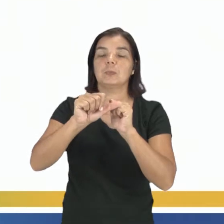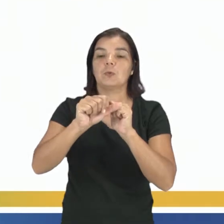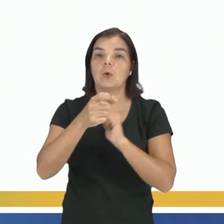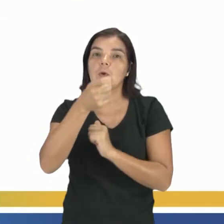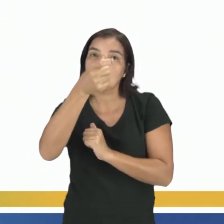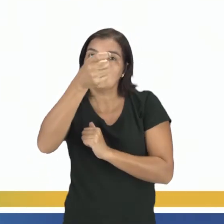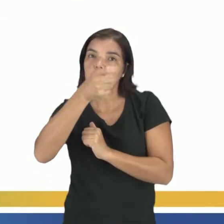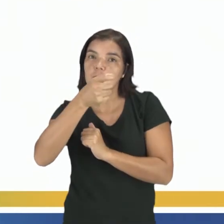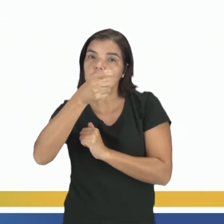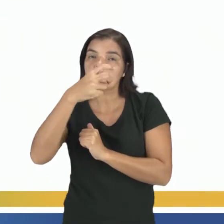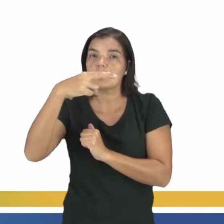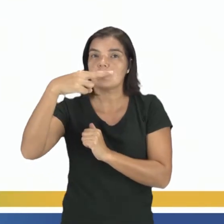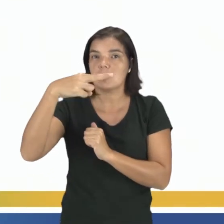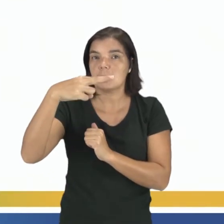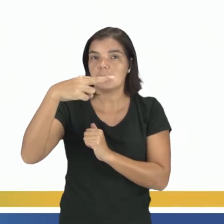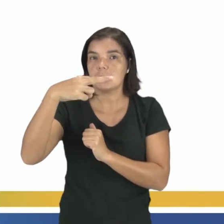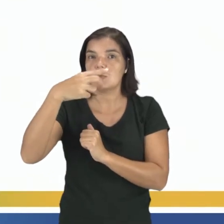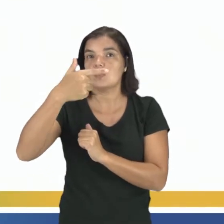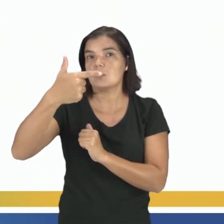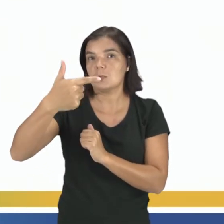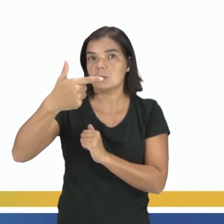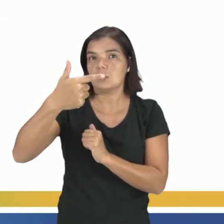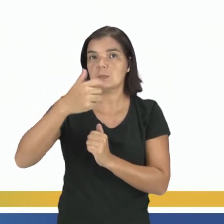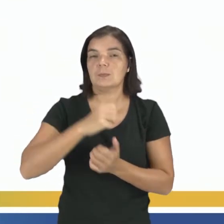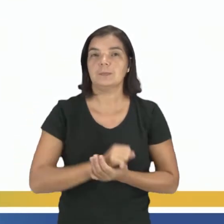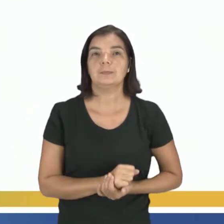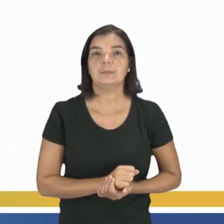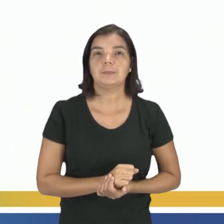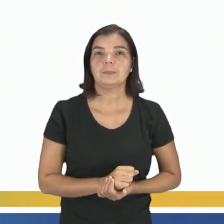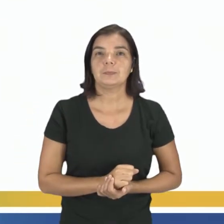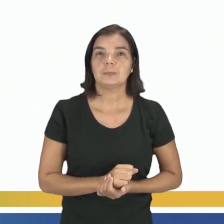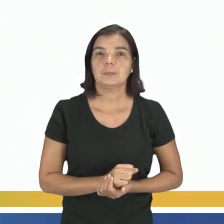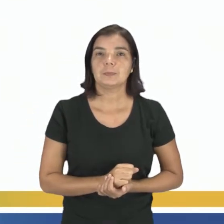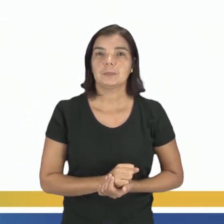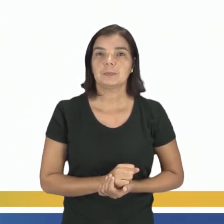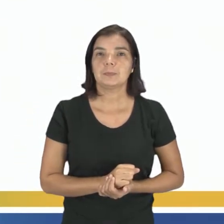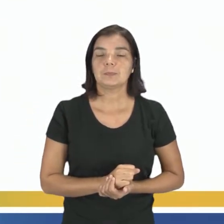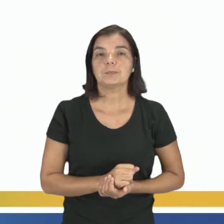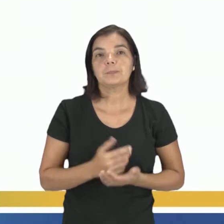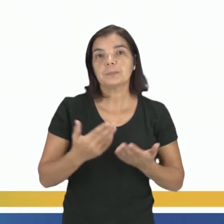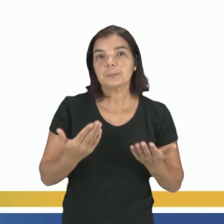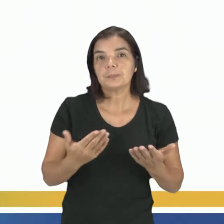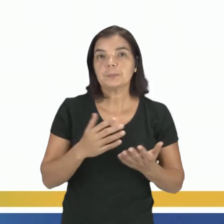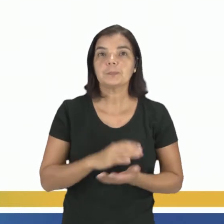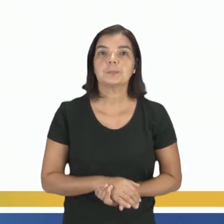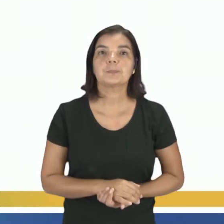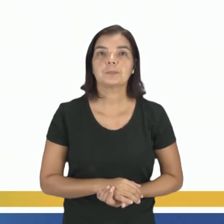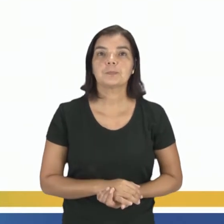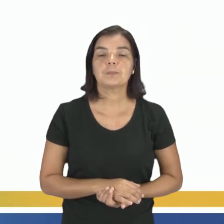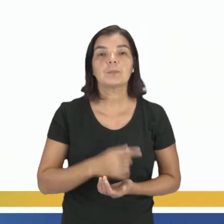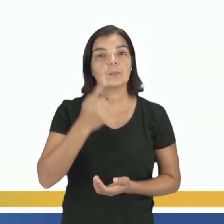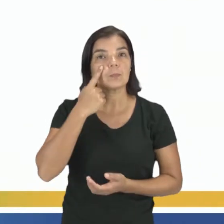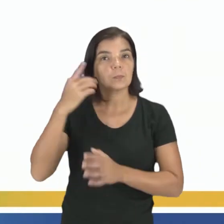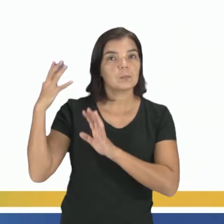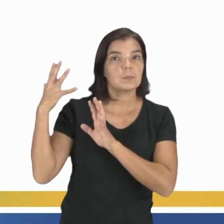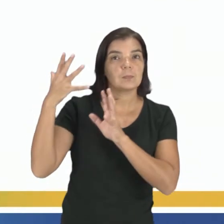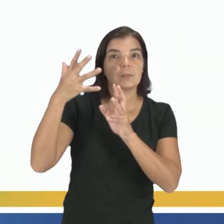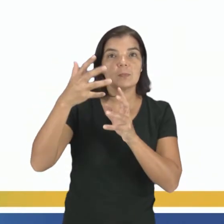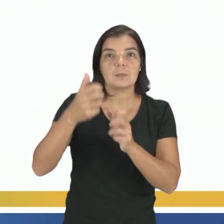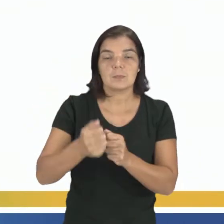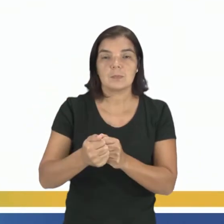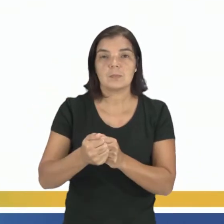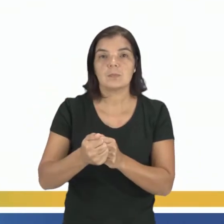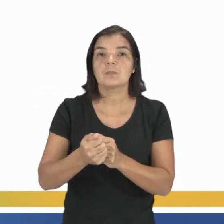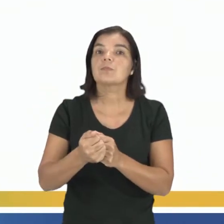Então, logo eu vou dizer que x é maior do que 2. Bom, agora que revisamos,